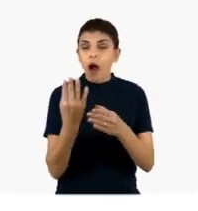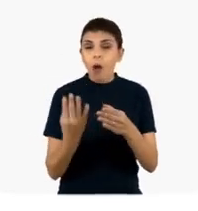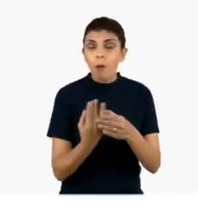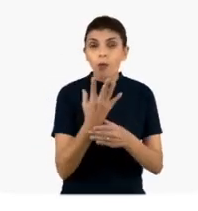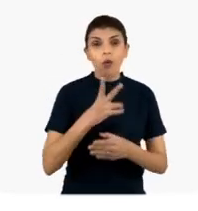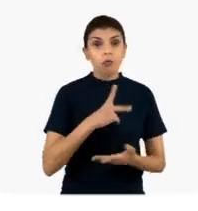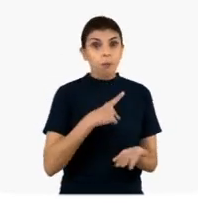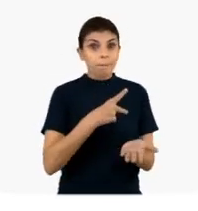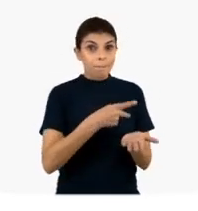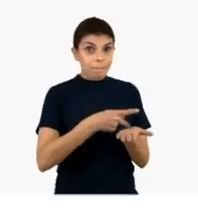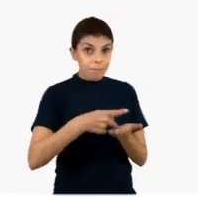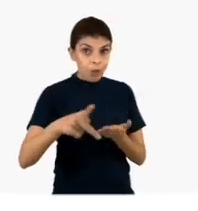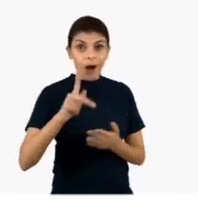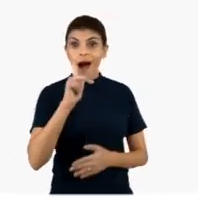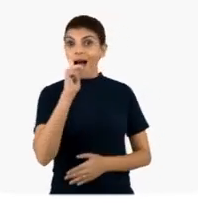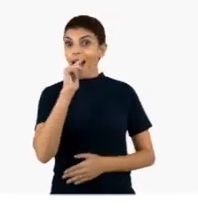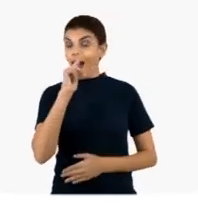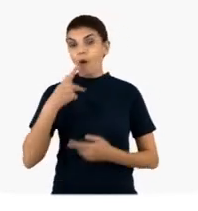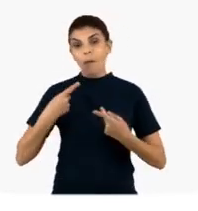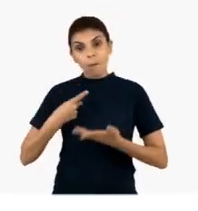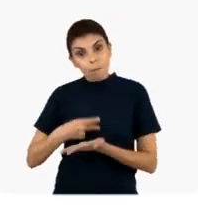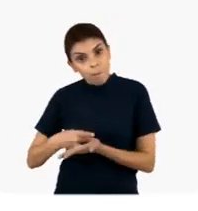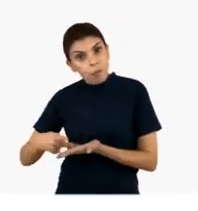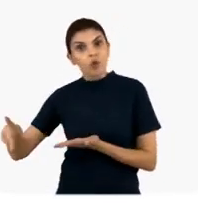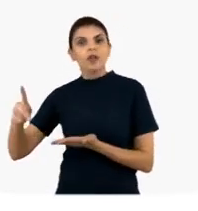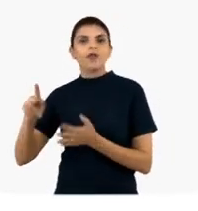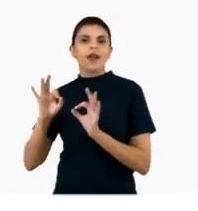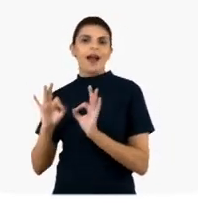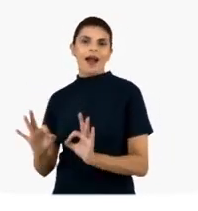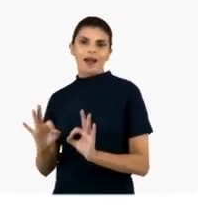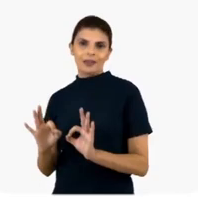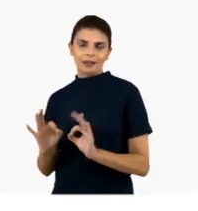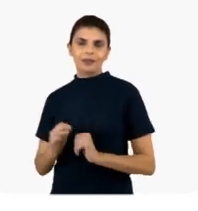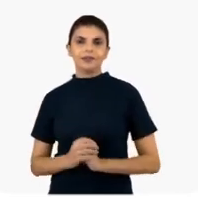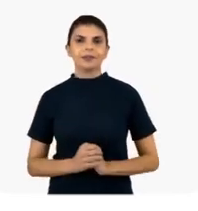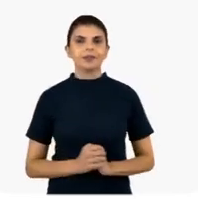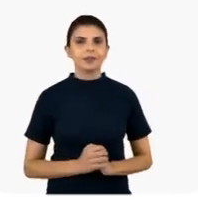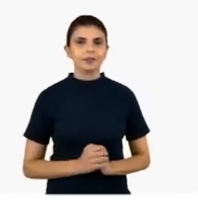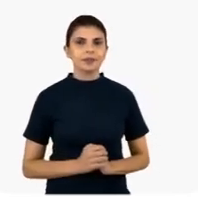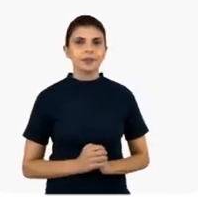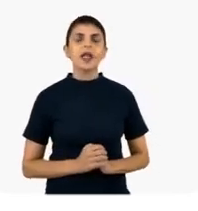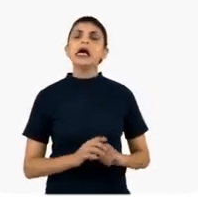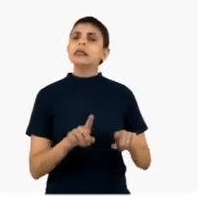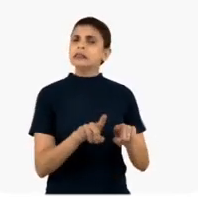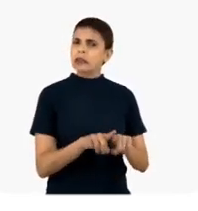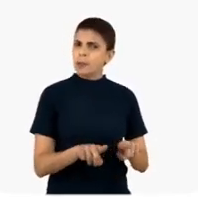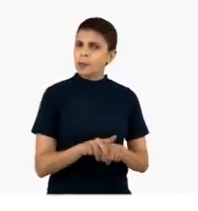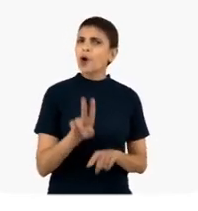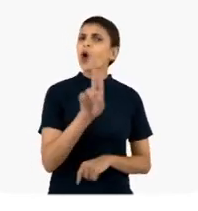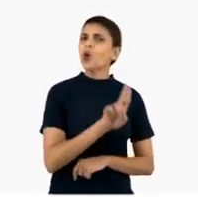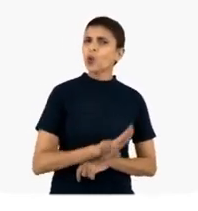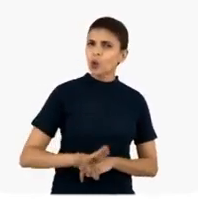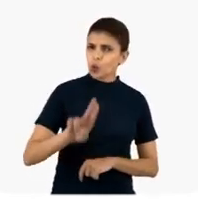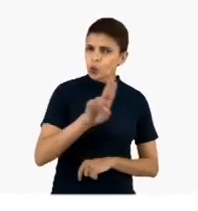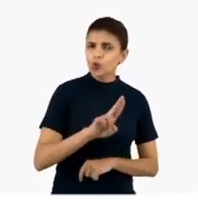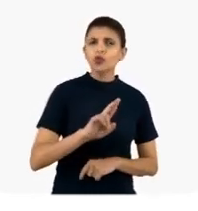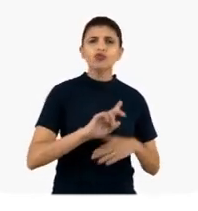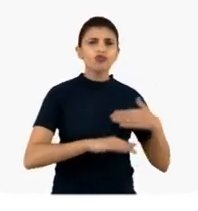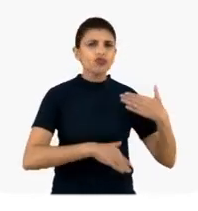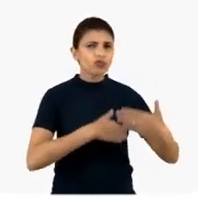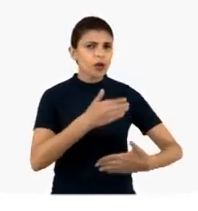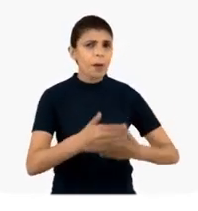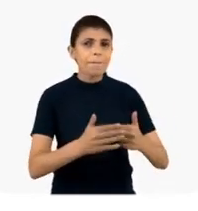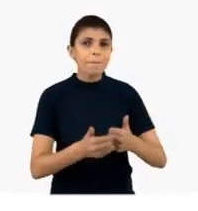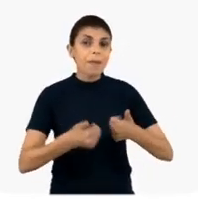puro é o vapor gerado a partir da água purificada. Também essas utilidades são utilizadas